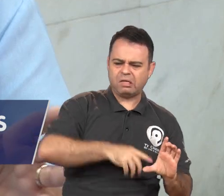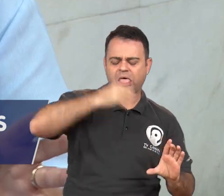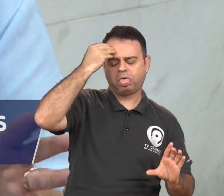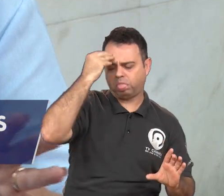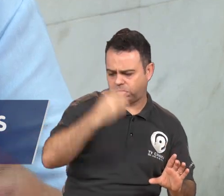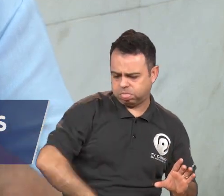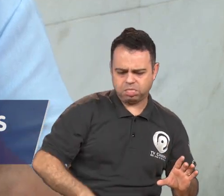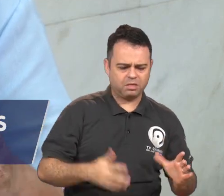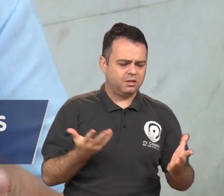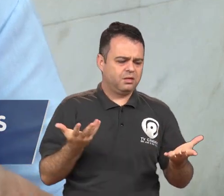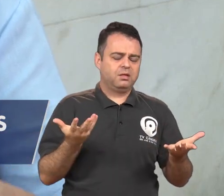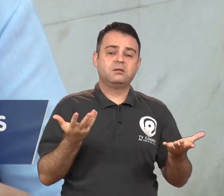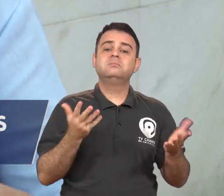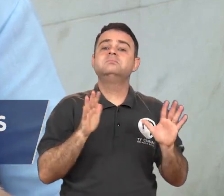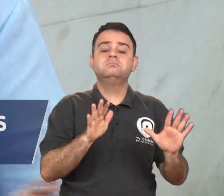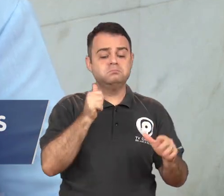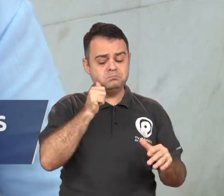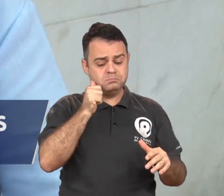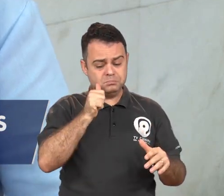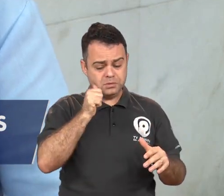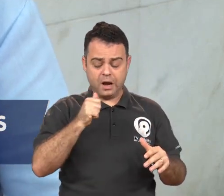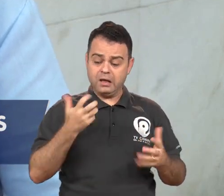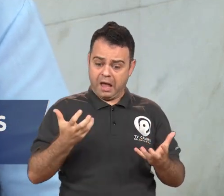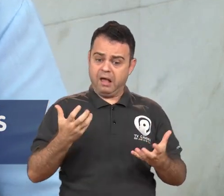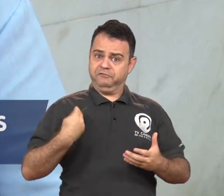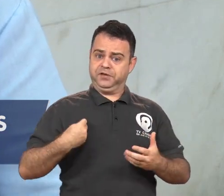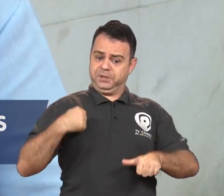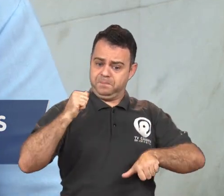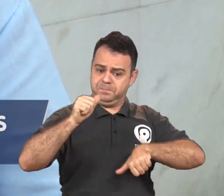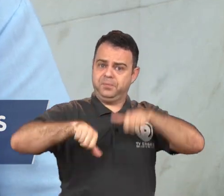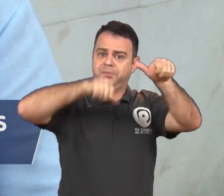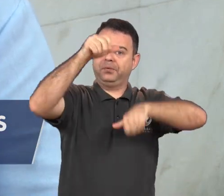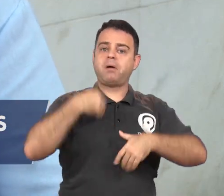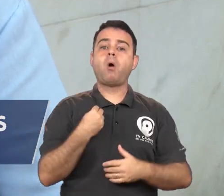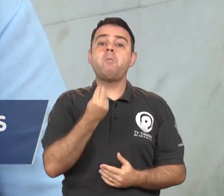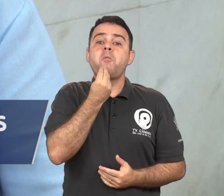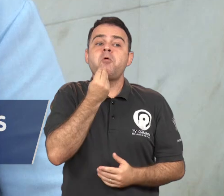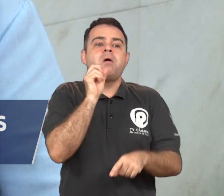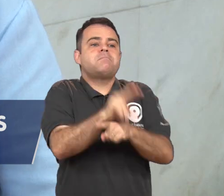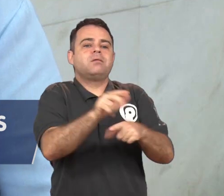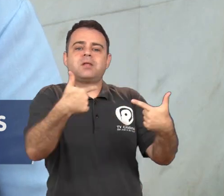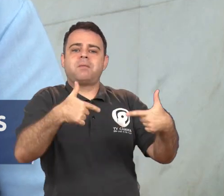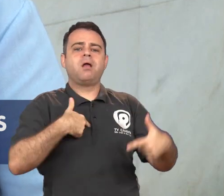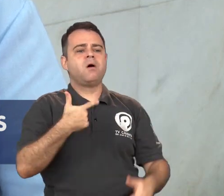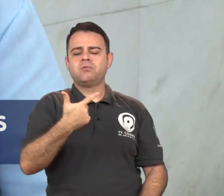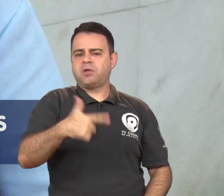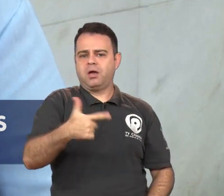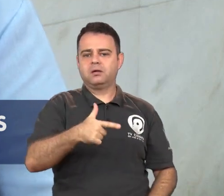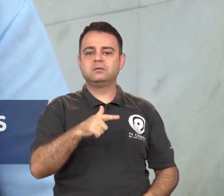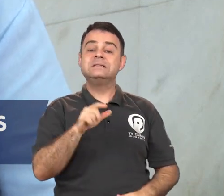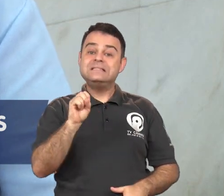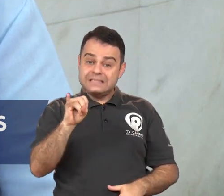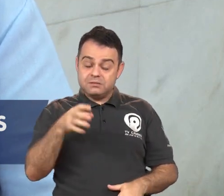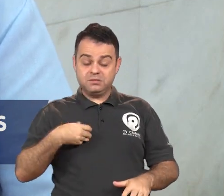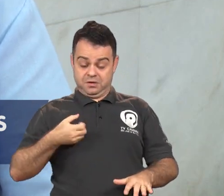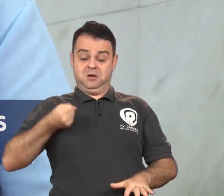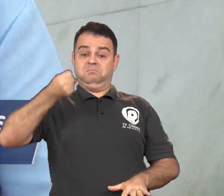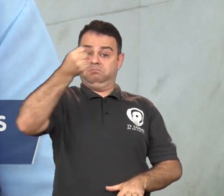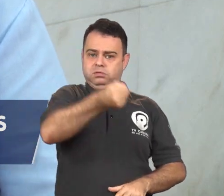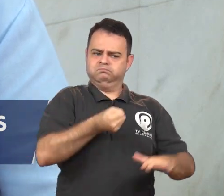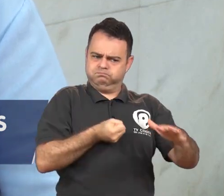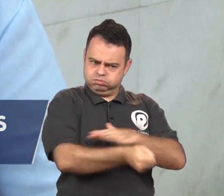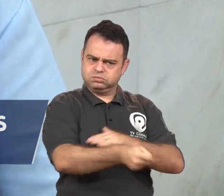decidem mudar a sua vida para pior por falta de oportunidade. Quando a mulher tem um emprego, ela é valorizada,